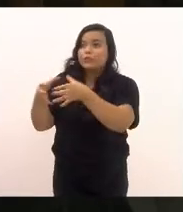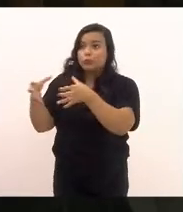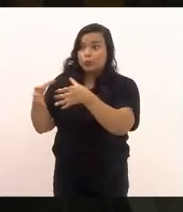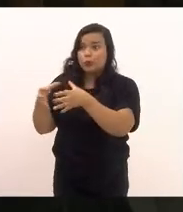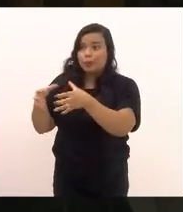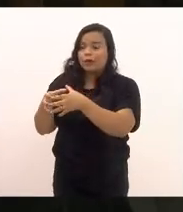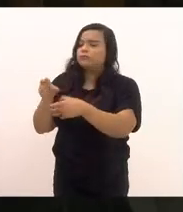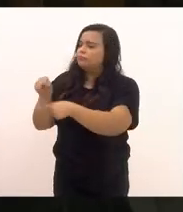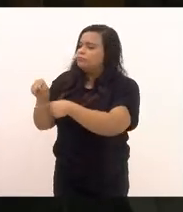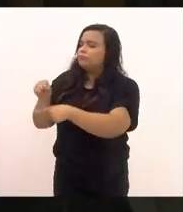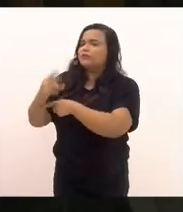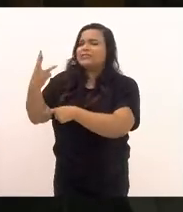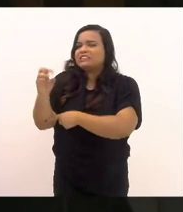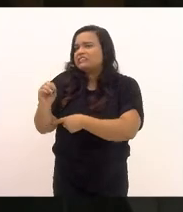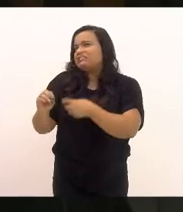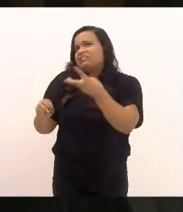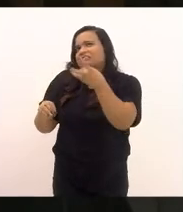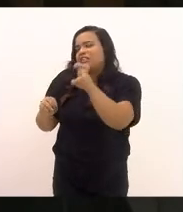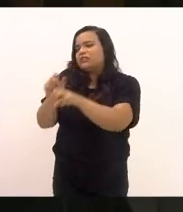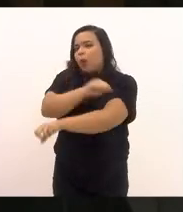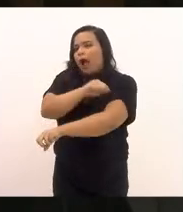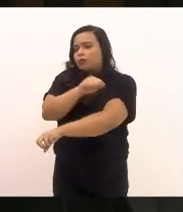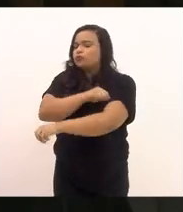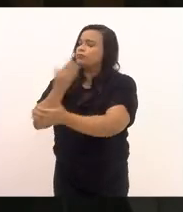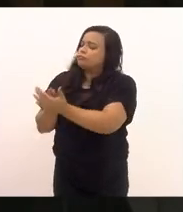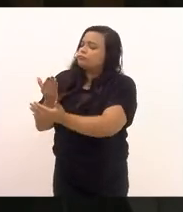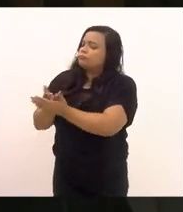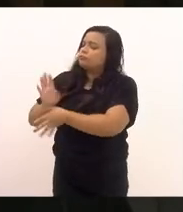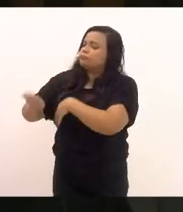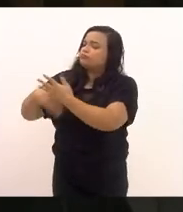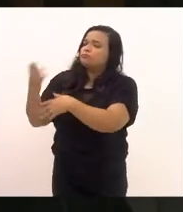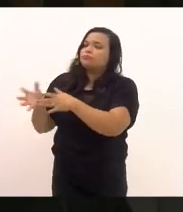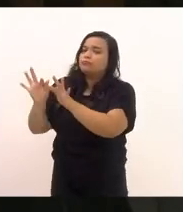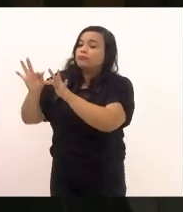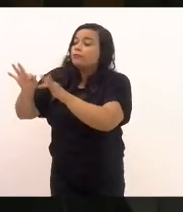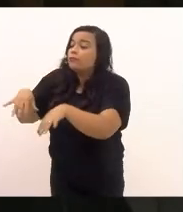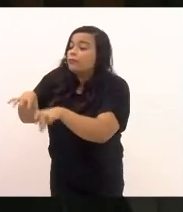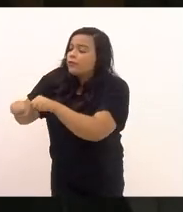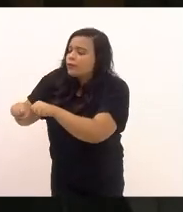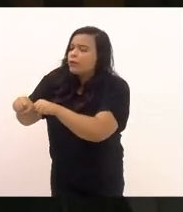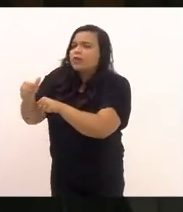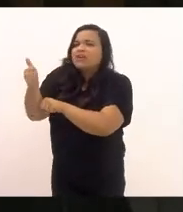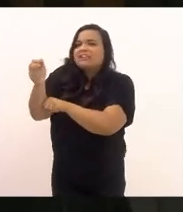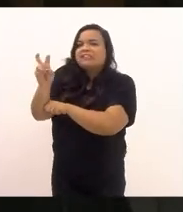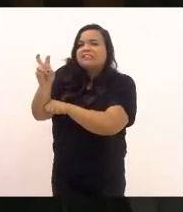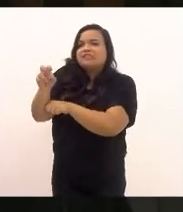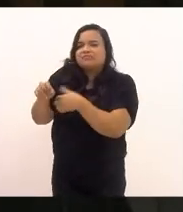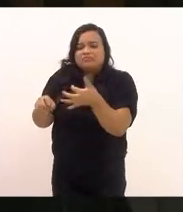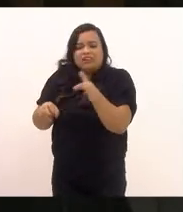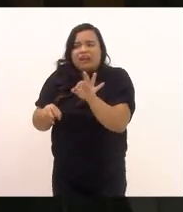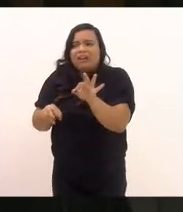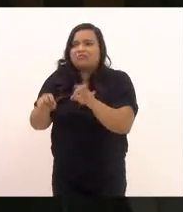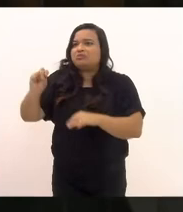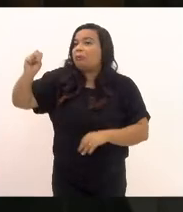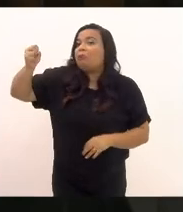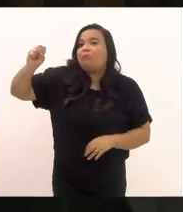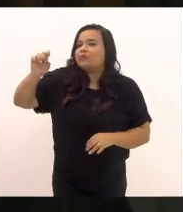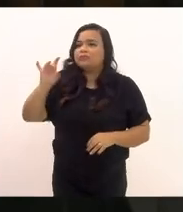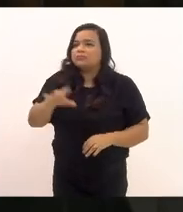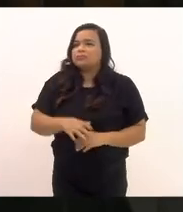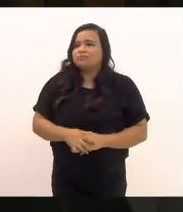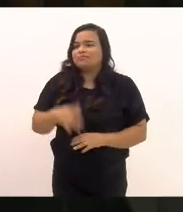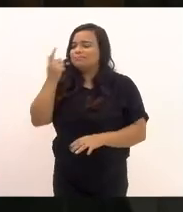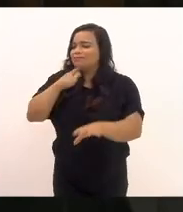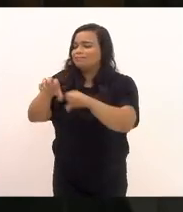começa uma turma com 30, 35 estudantes, e muitas vezes termina com 15, 10, 8 estudantes que conseguem ir até o final do